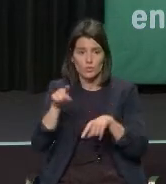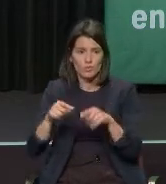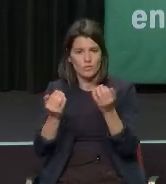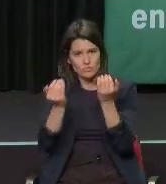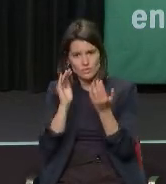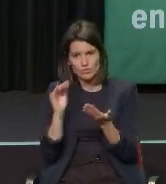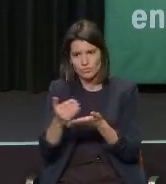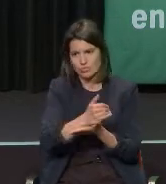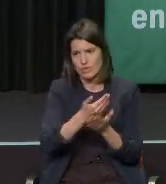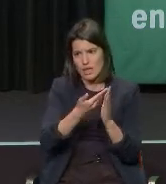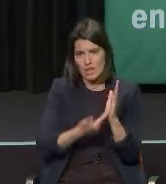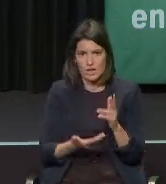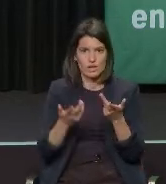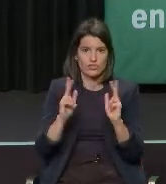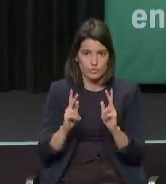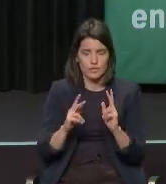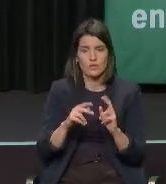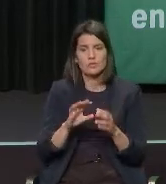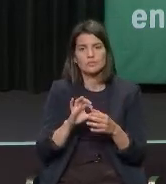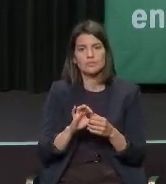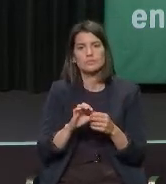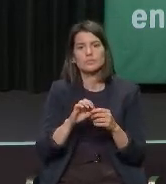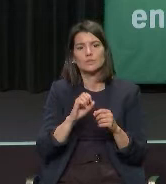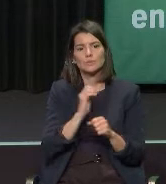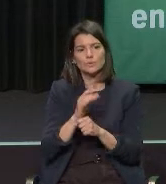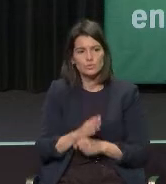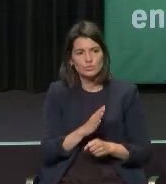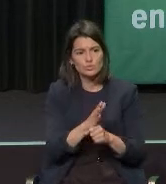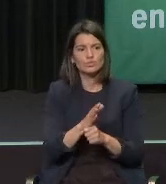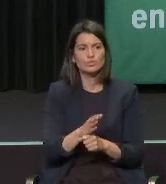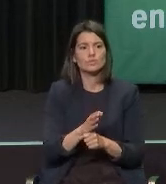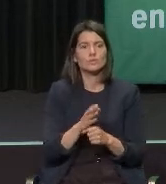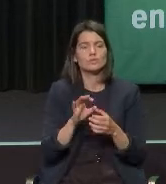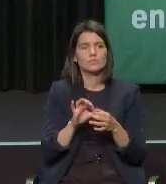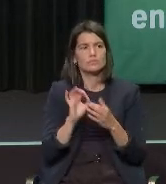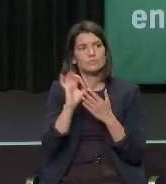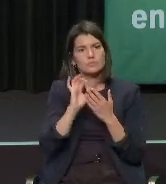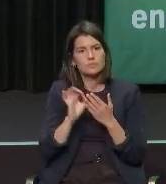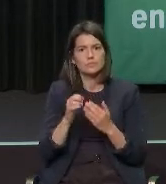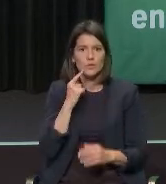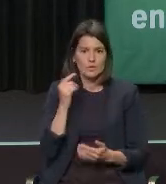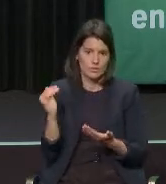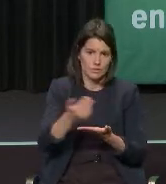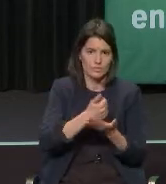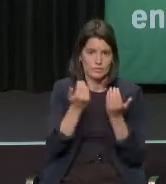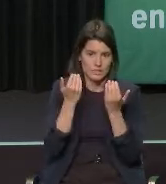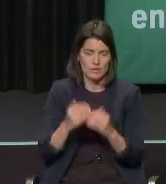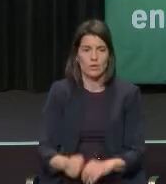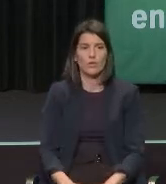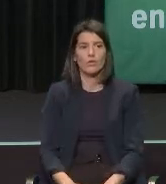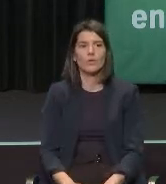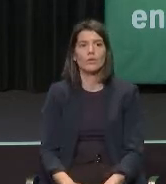compilada e disponibilizada também ao nível da diversidade biológica, com muitos parâmetros que são aqui recolhidos. Esta